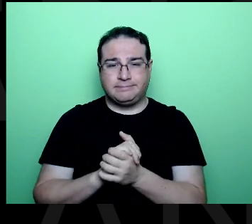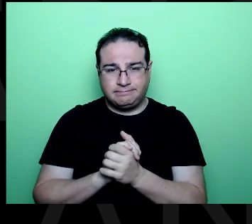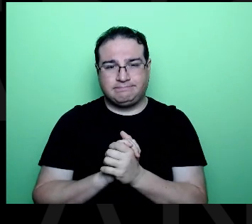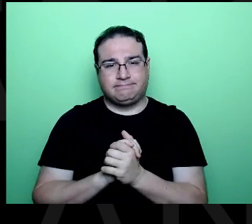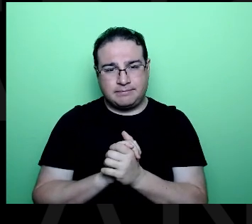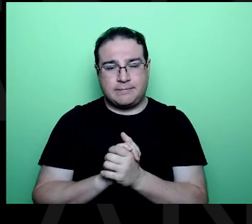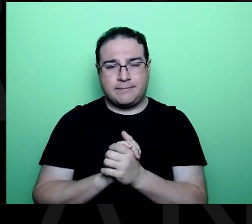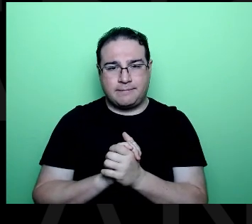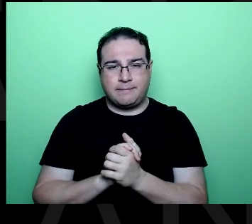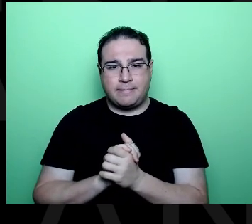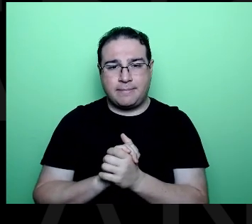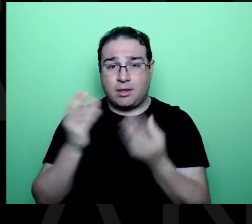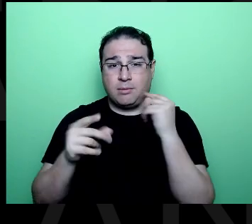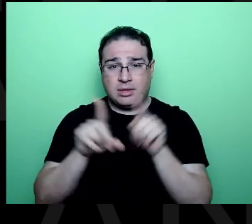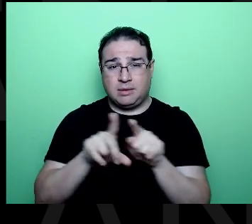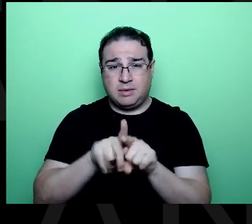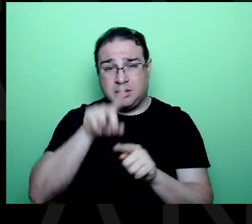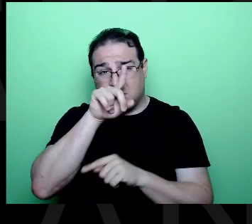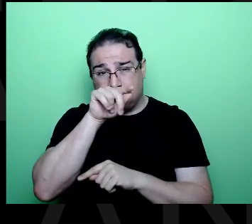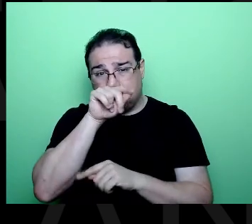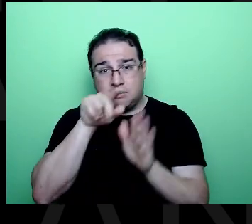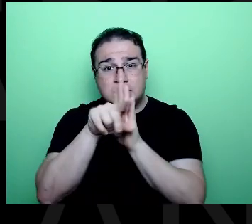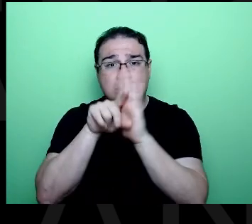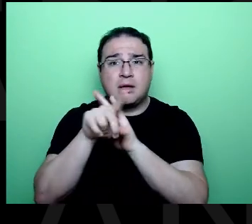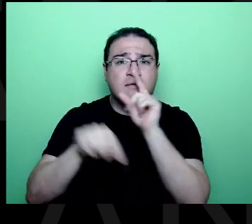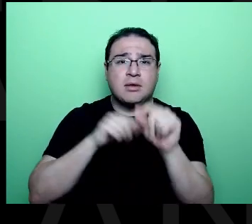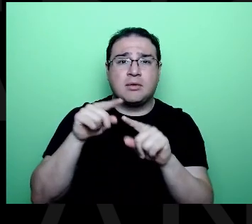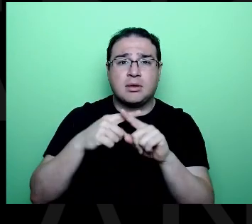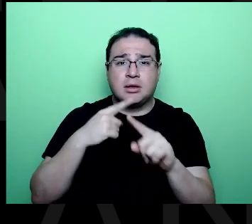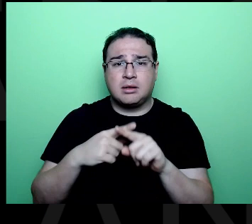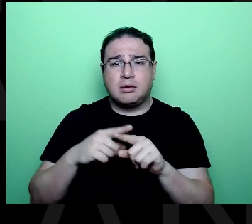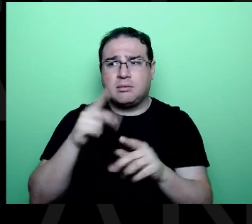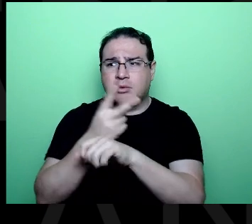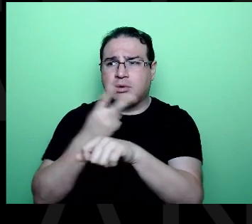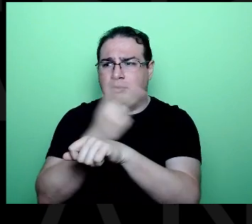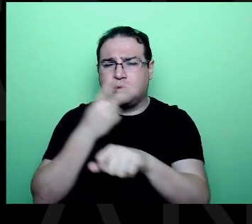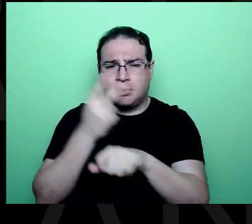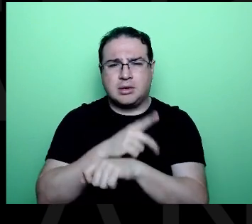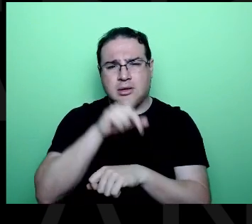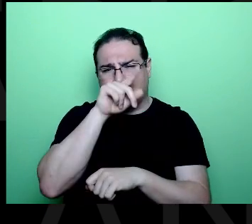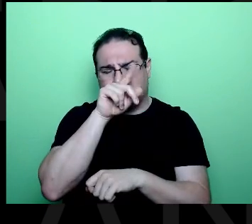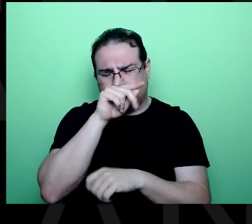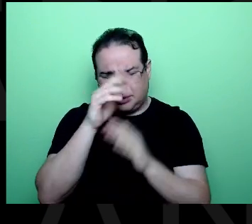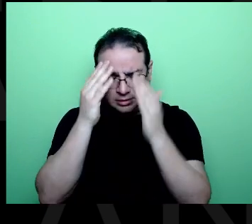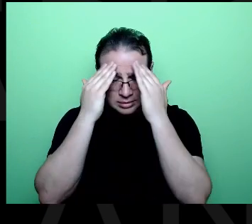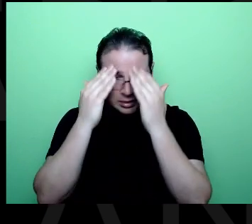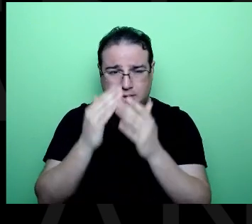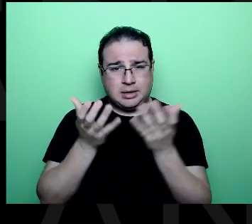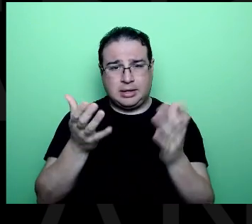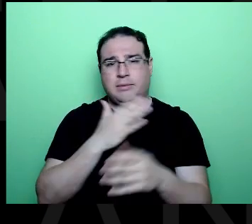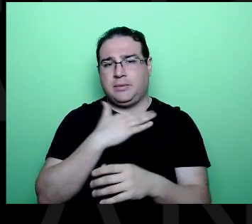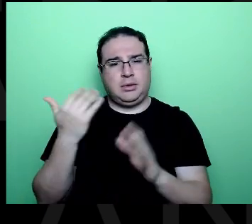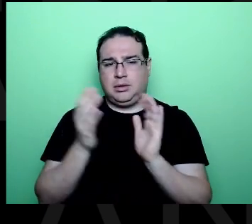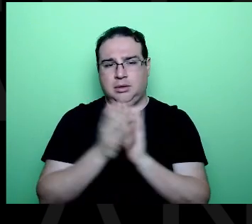Diga. Cobrir Twitter, né? Tipo, o que você faz? Sou setorista de Twitter. Pelo amor de Deus, eu ia querer morrer se eu tivesse no